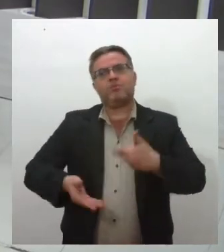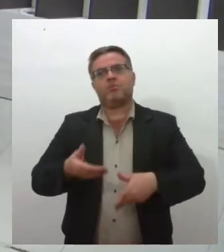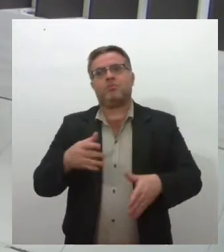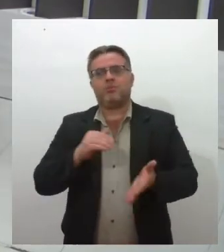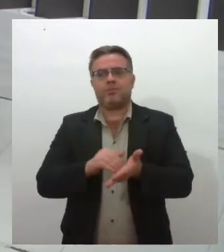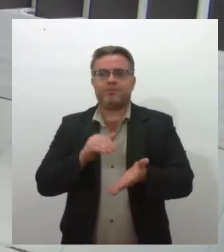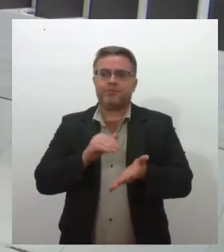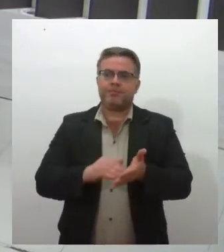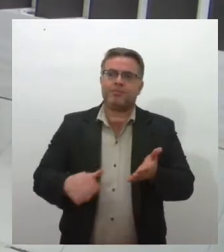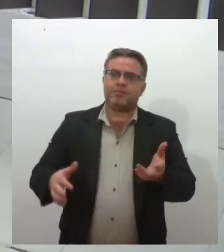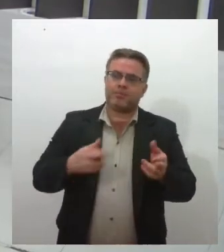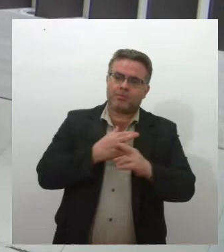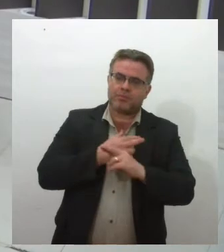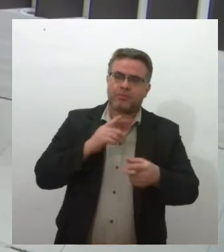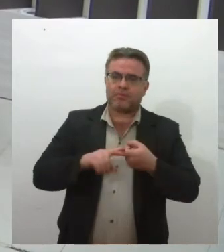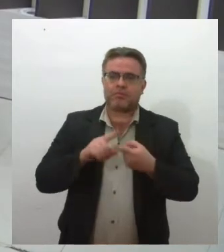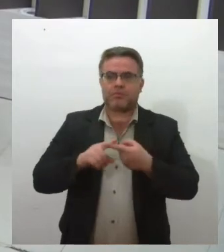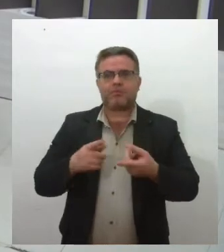secretarias.